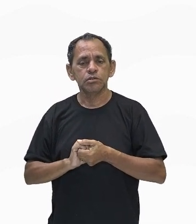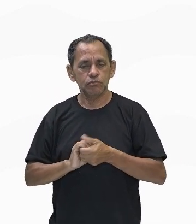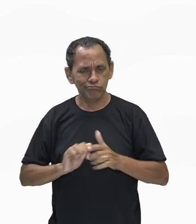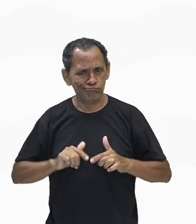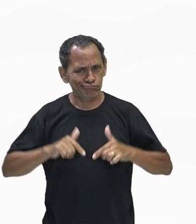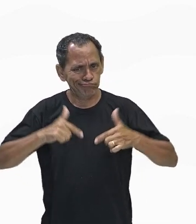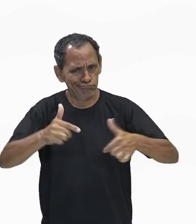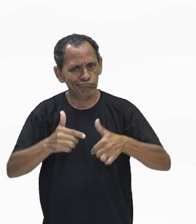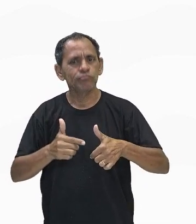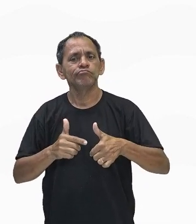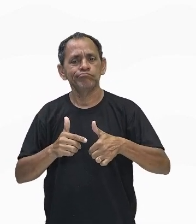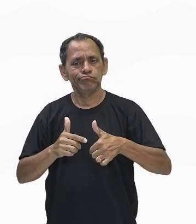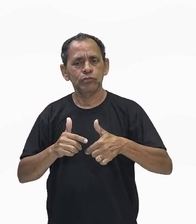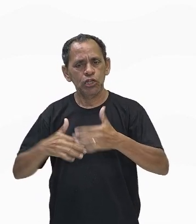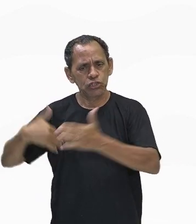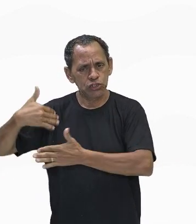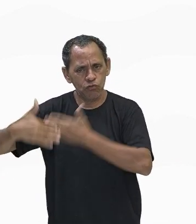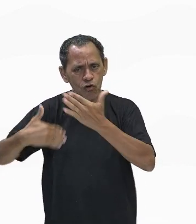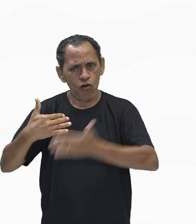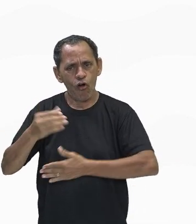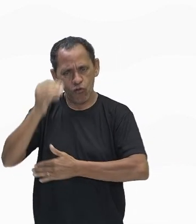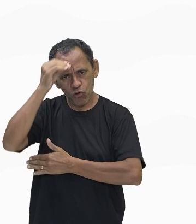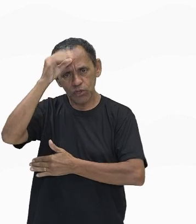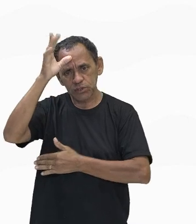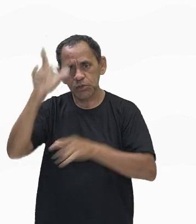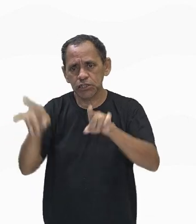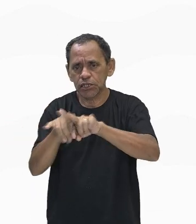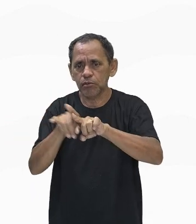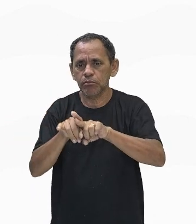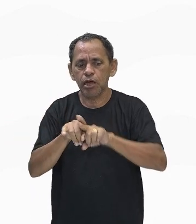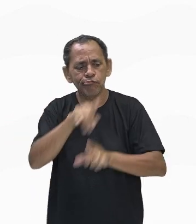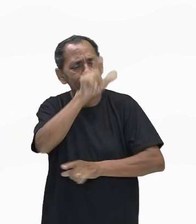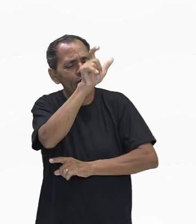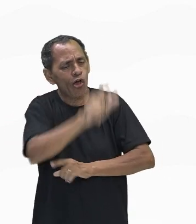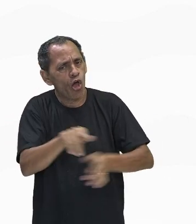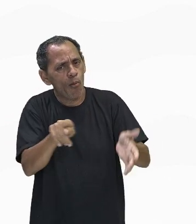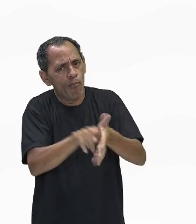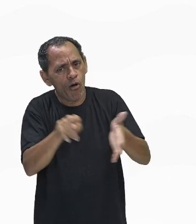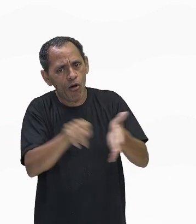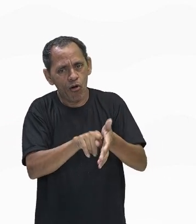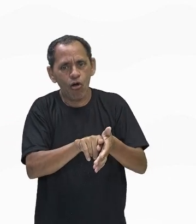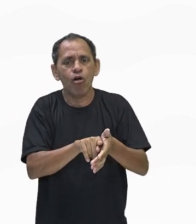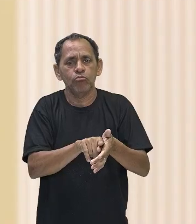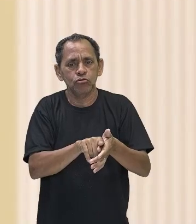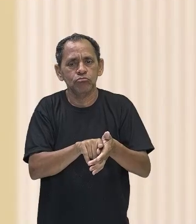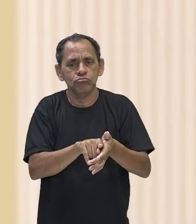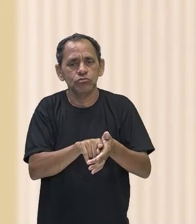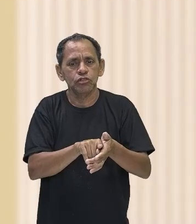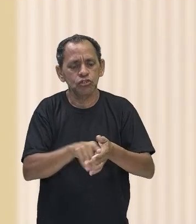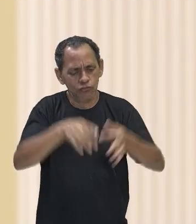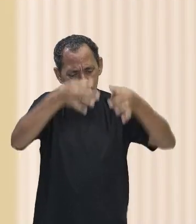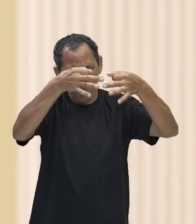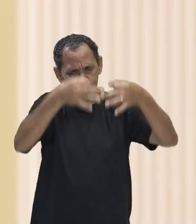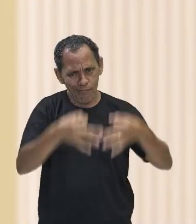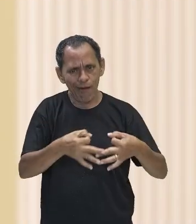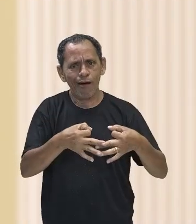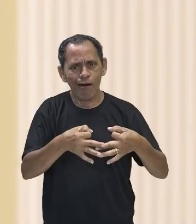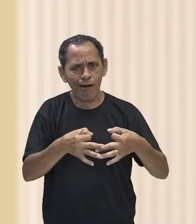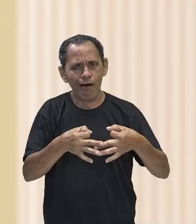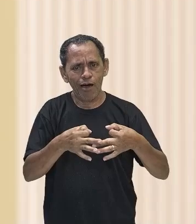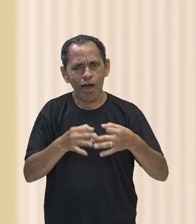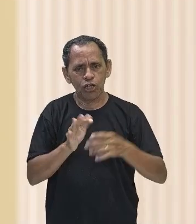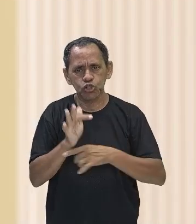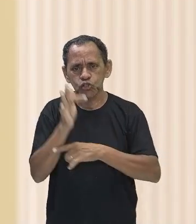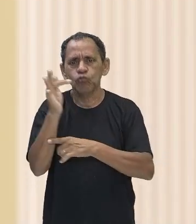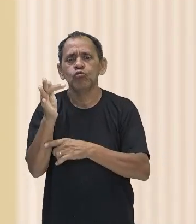esse conhecimento, o seu conhecimento enquanto indivíduo, com certeza você vai exercer cada vez mais